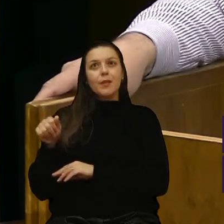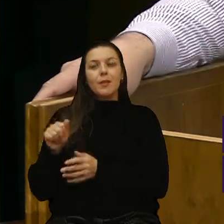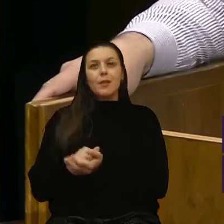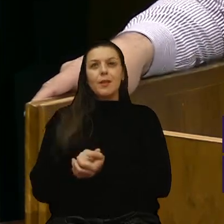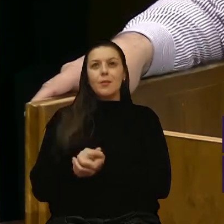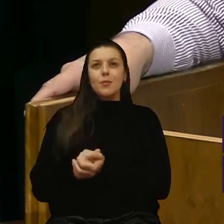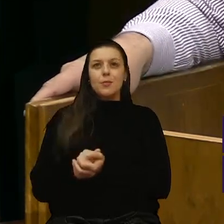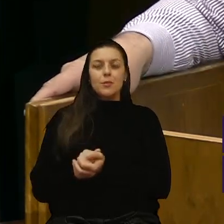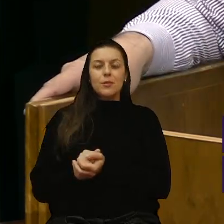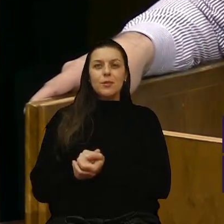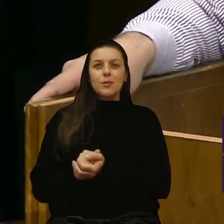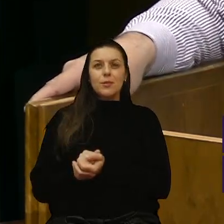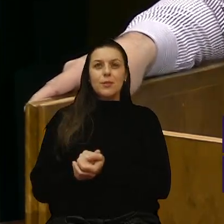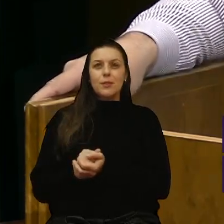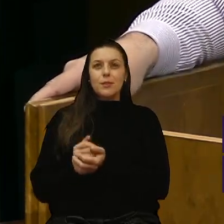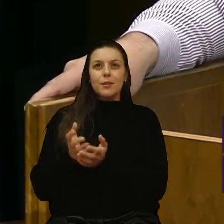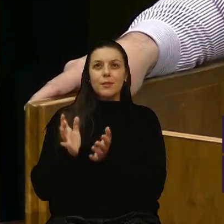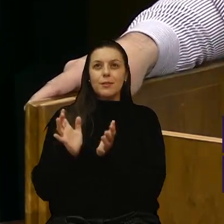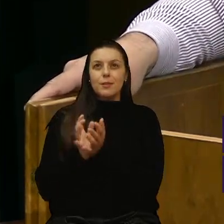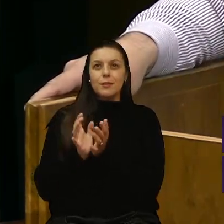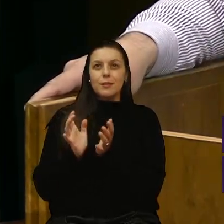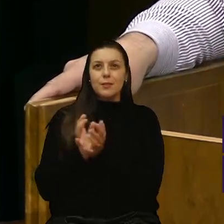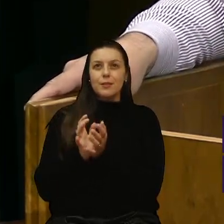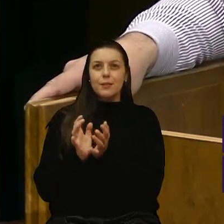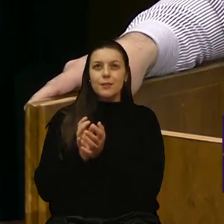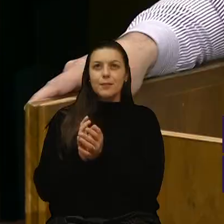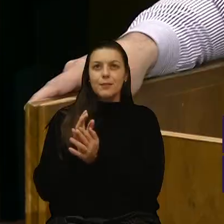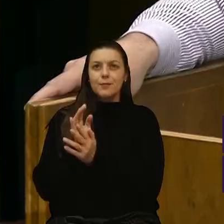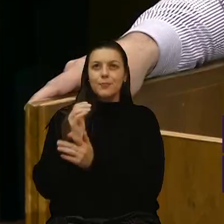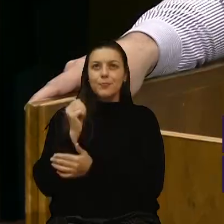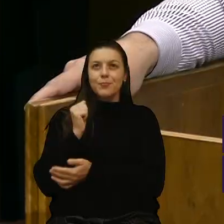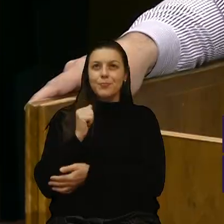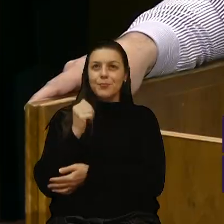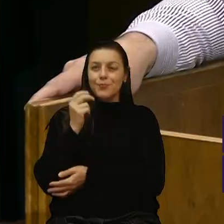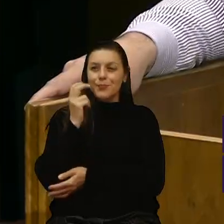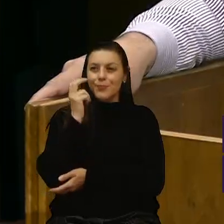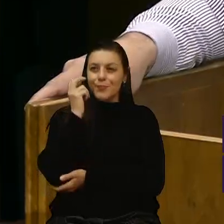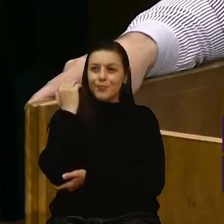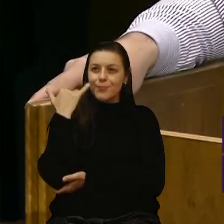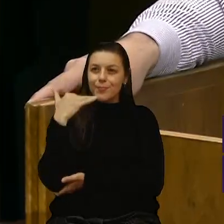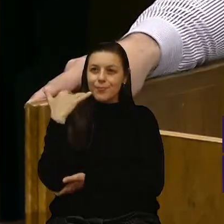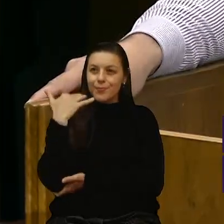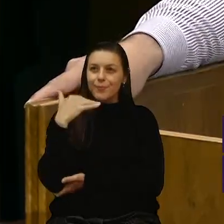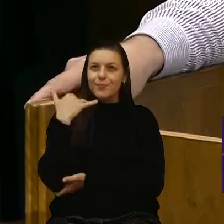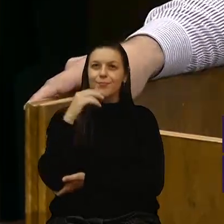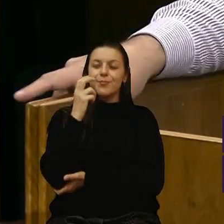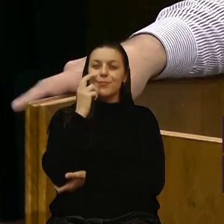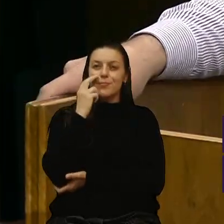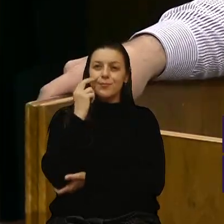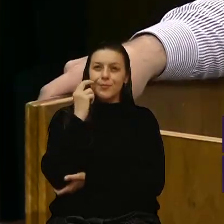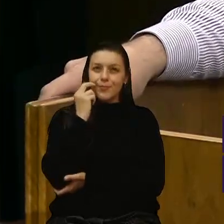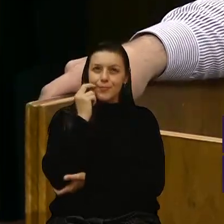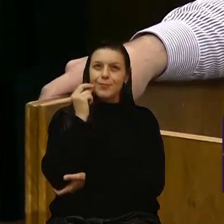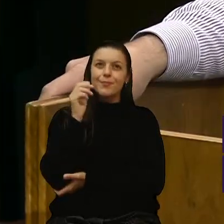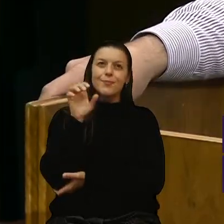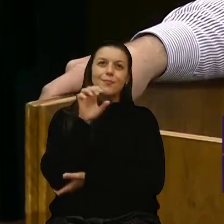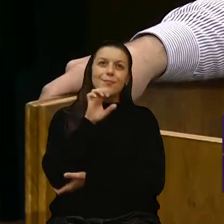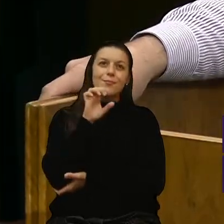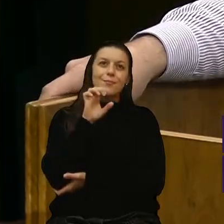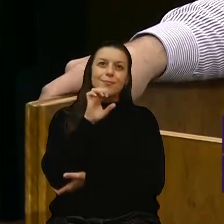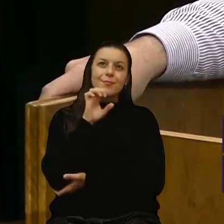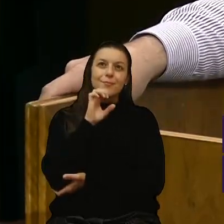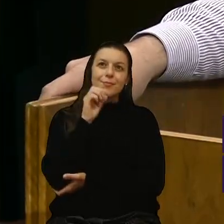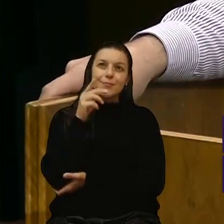nós, colega vereadora Andressa Marques, vereador Cláudio Libardi, vereadora Estela Balardim,